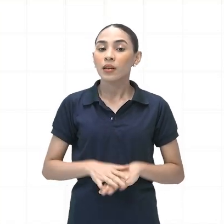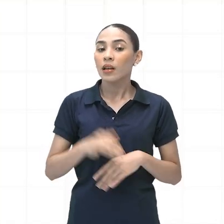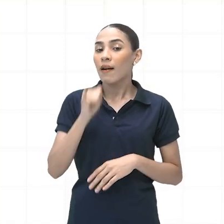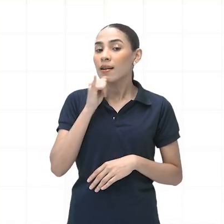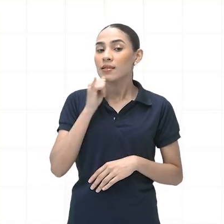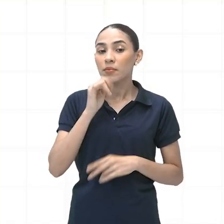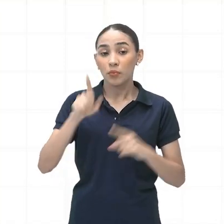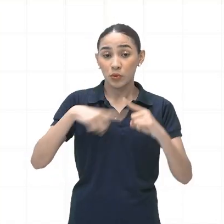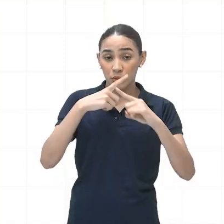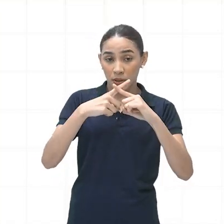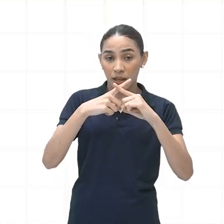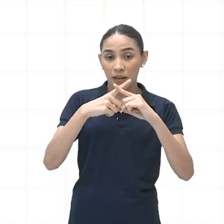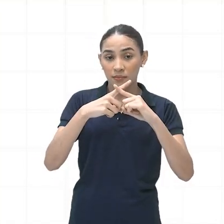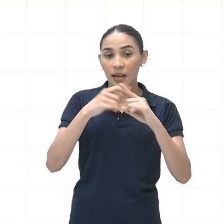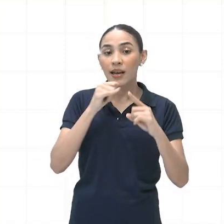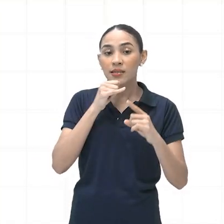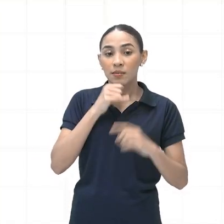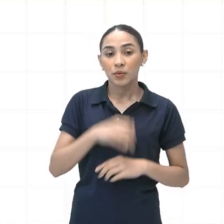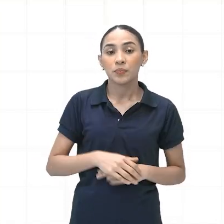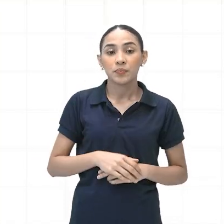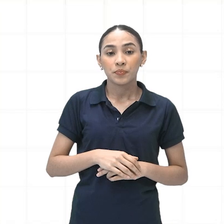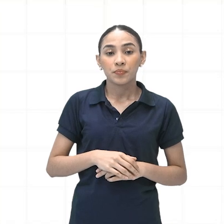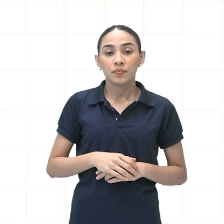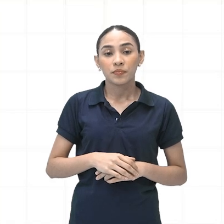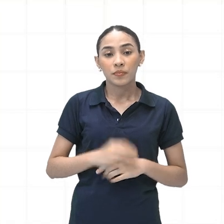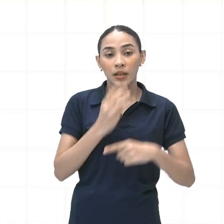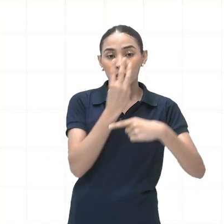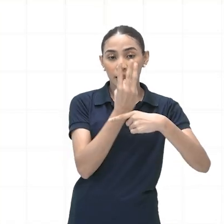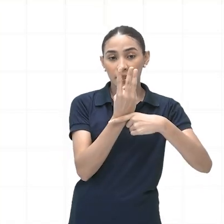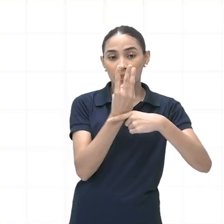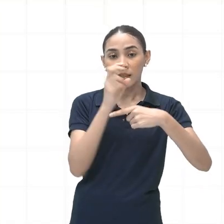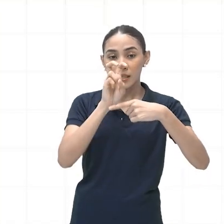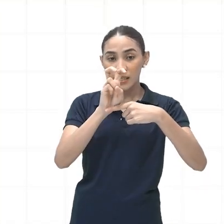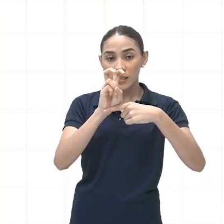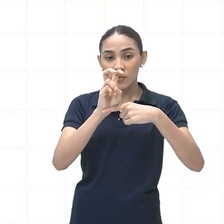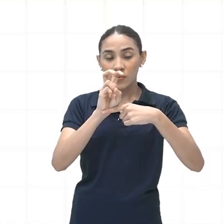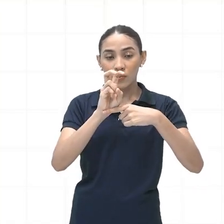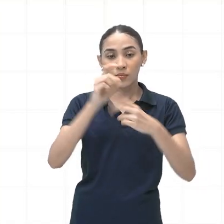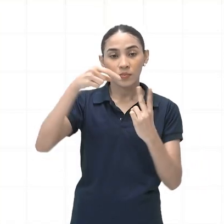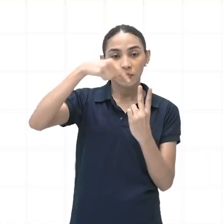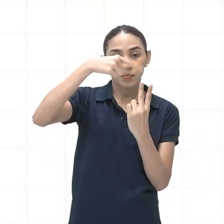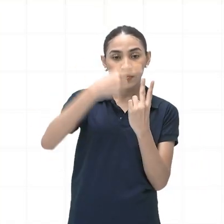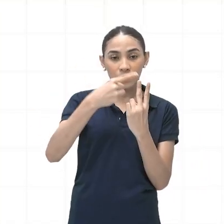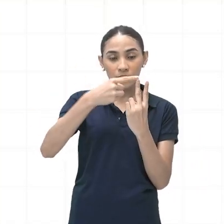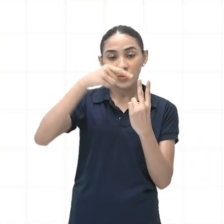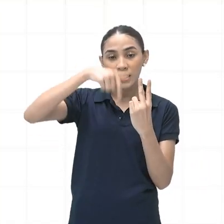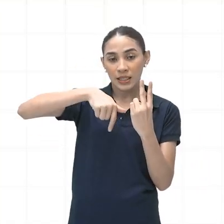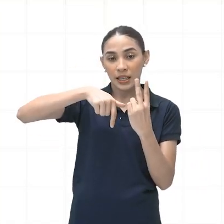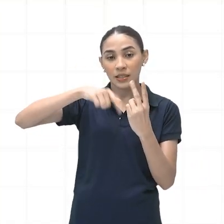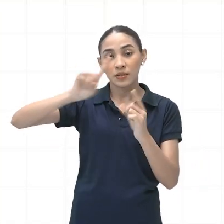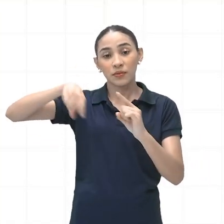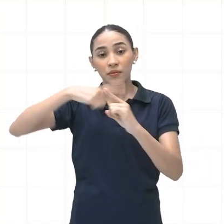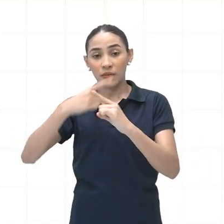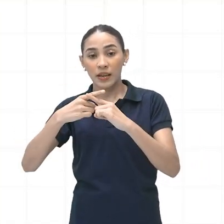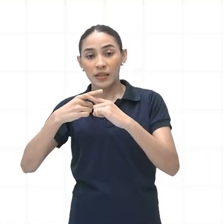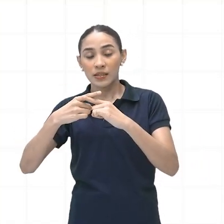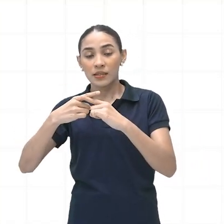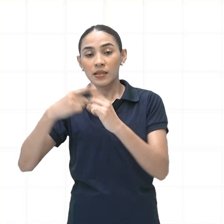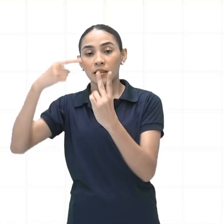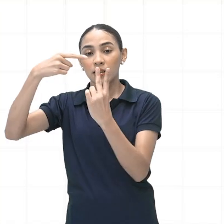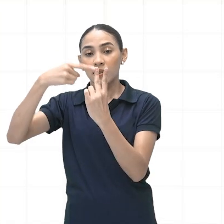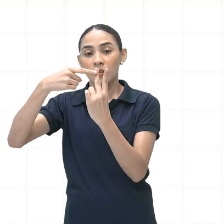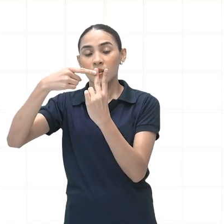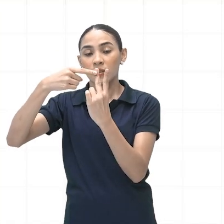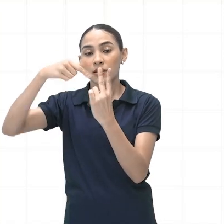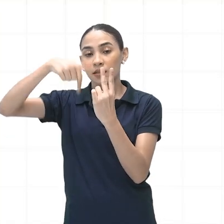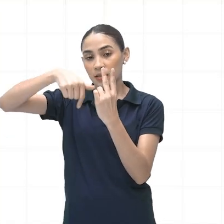vou multiplicar tanto em cima quanto embaixo por raiz do valor que eu quero, nesse